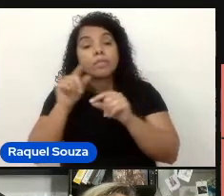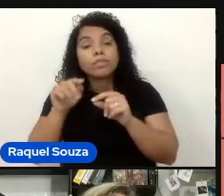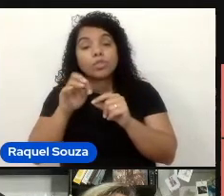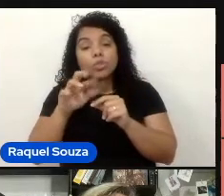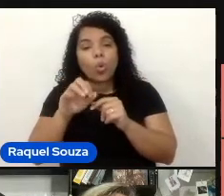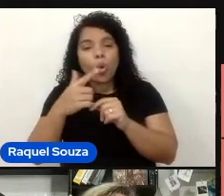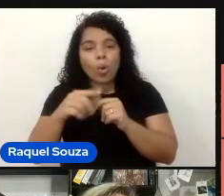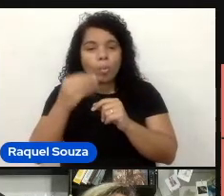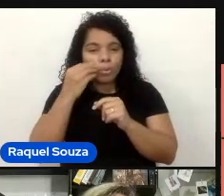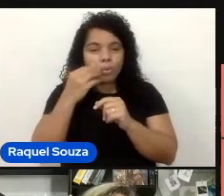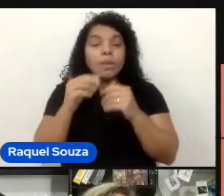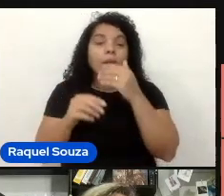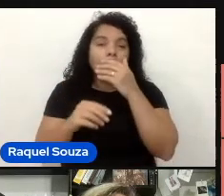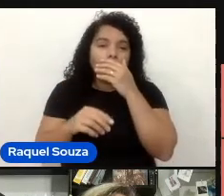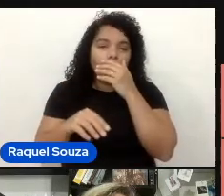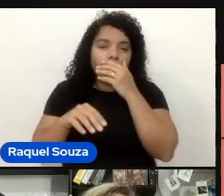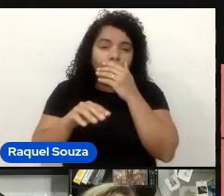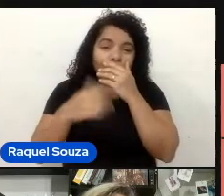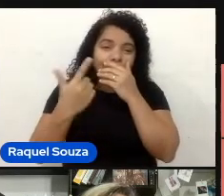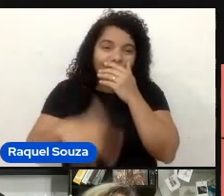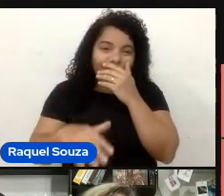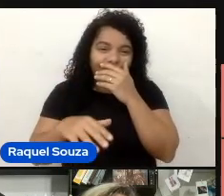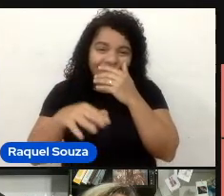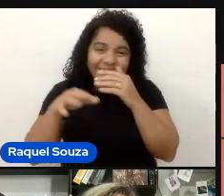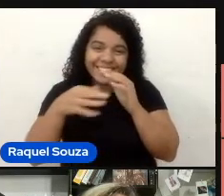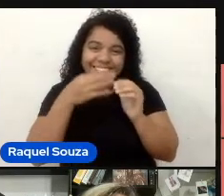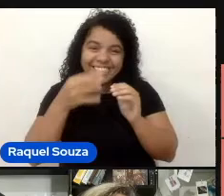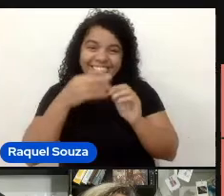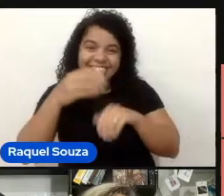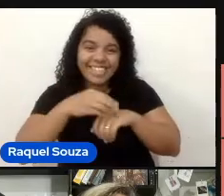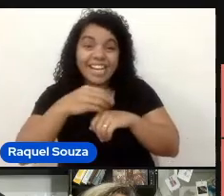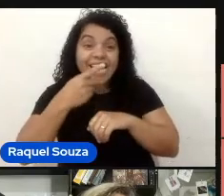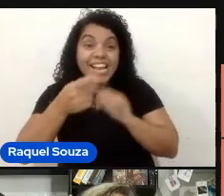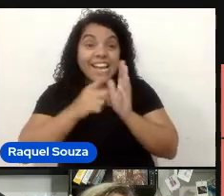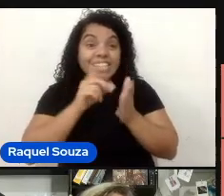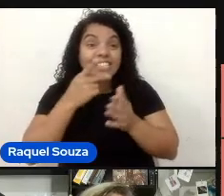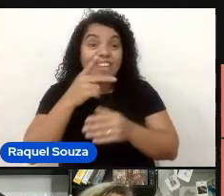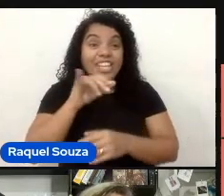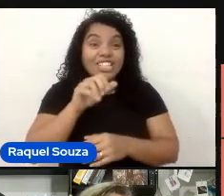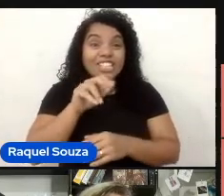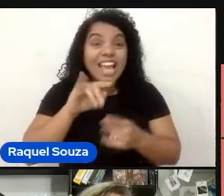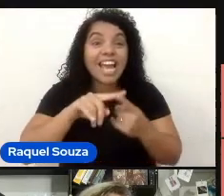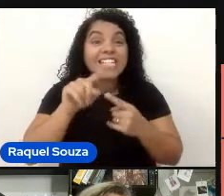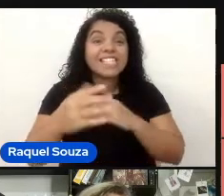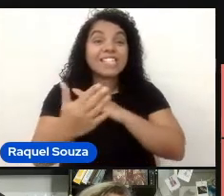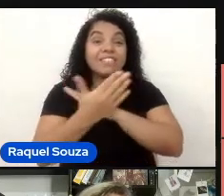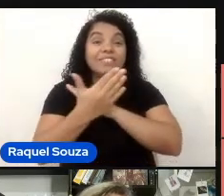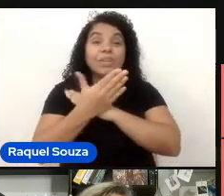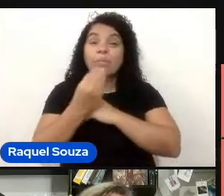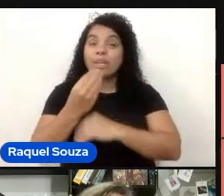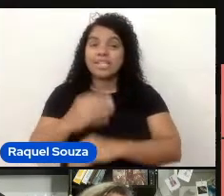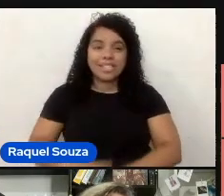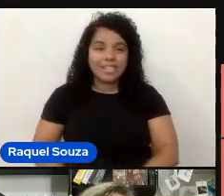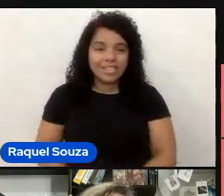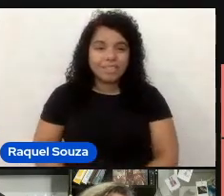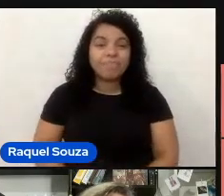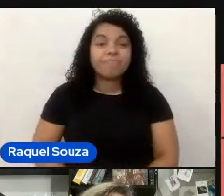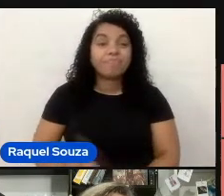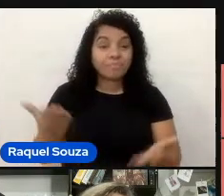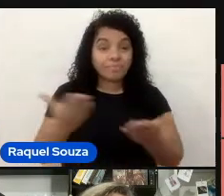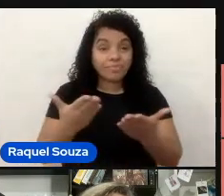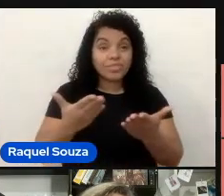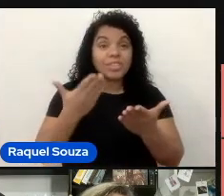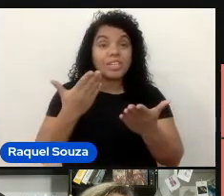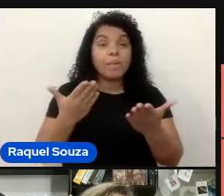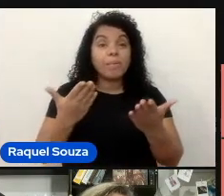uma dica antes de chamar a Jace para falar, que eu acho que ela tem bastante coisa para falar aí. O que me ajudou bastante, o que me ajuda também em